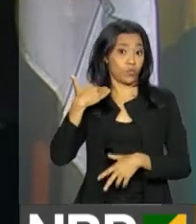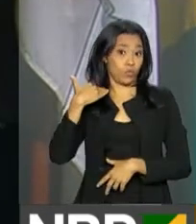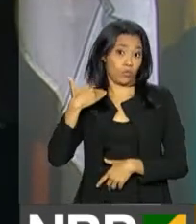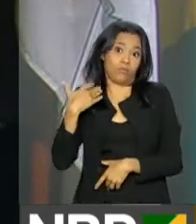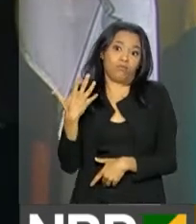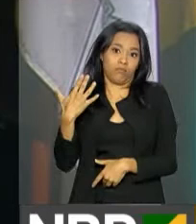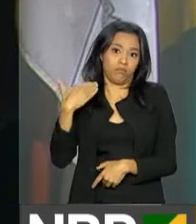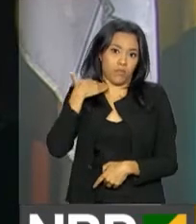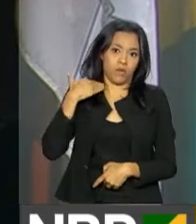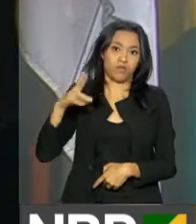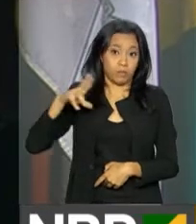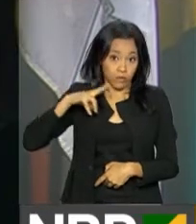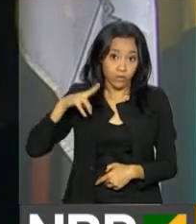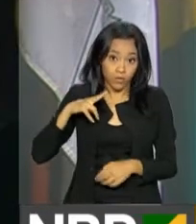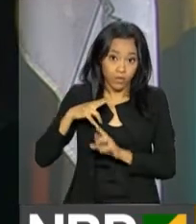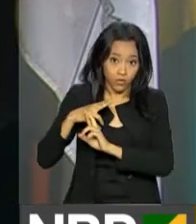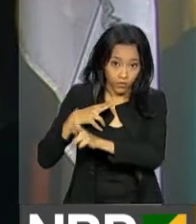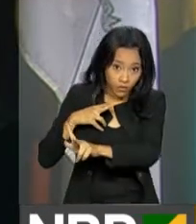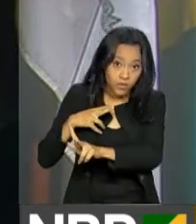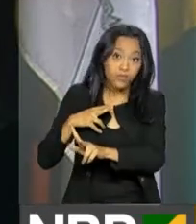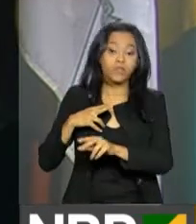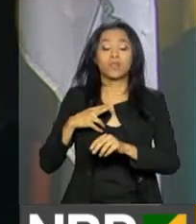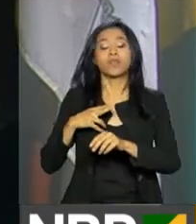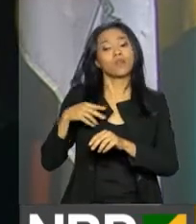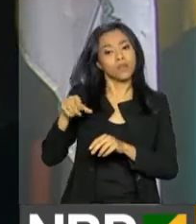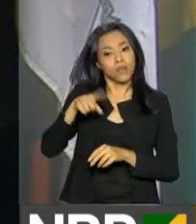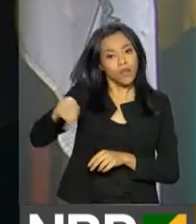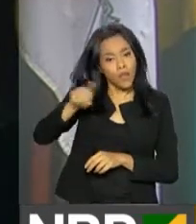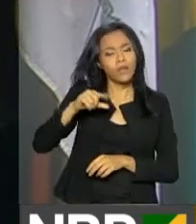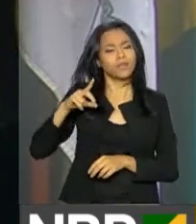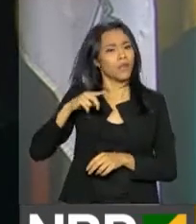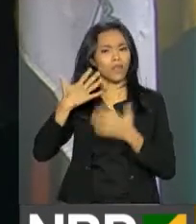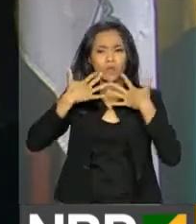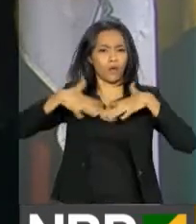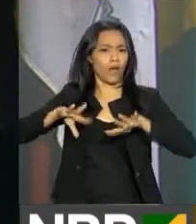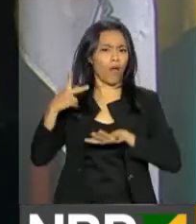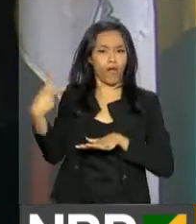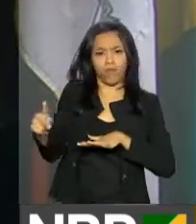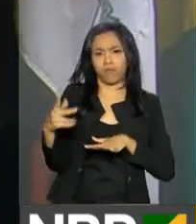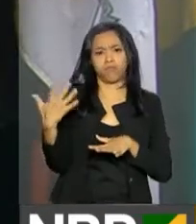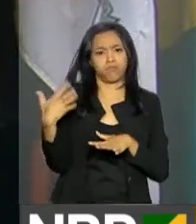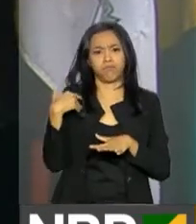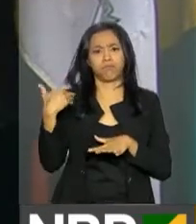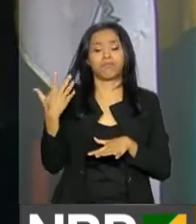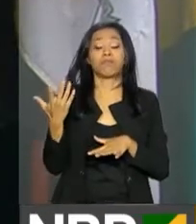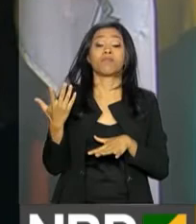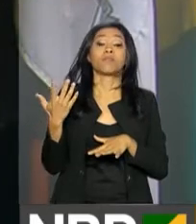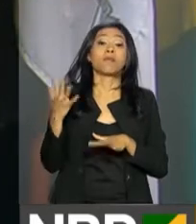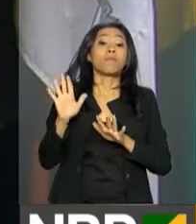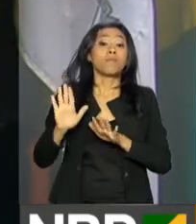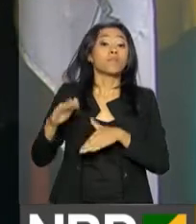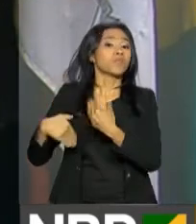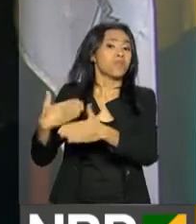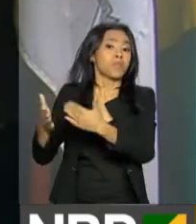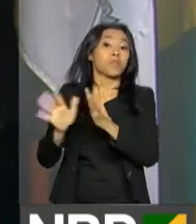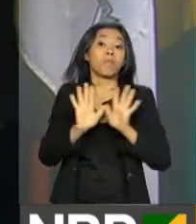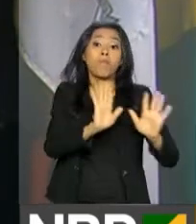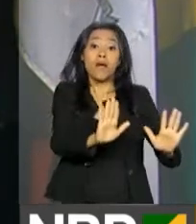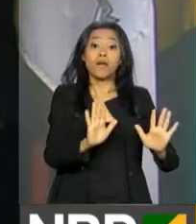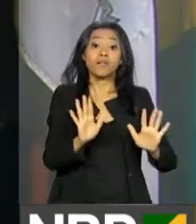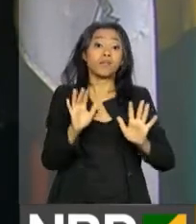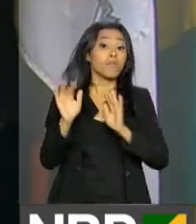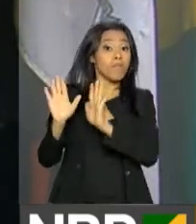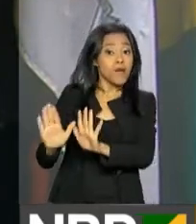também indiretamente exercem uma função também natural porque voltadas para o desenvolvimento mas naturalmente nos bancos privados